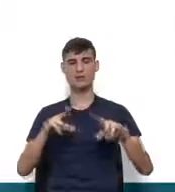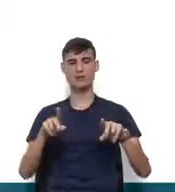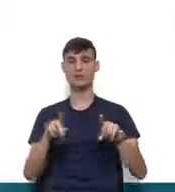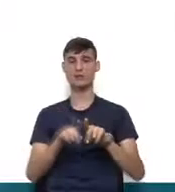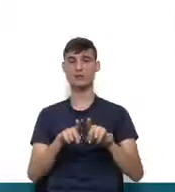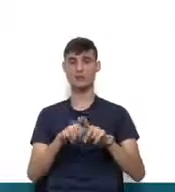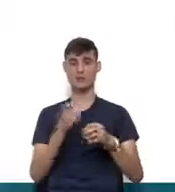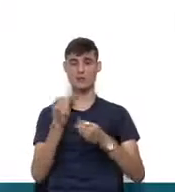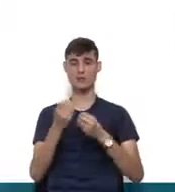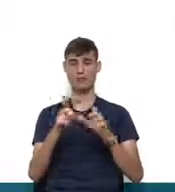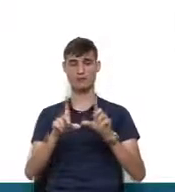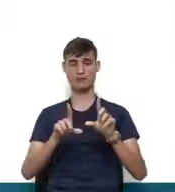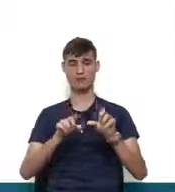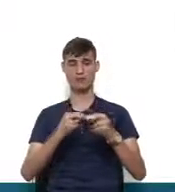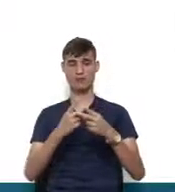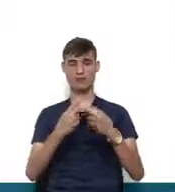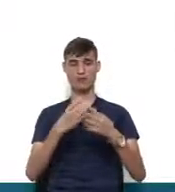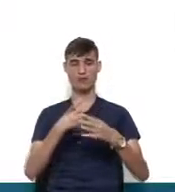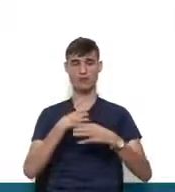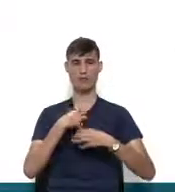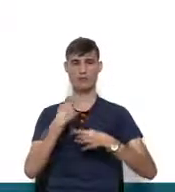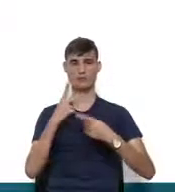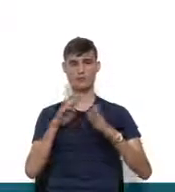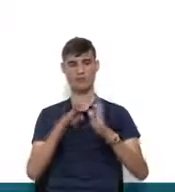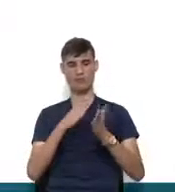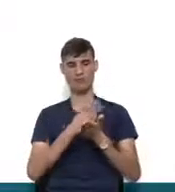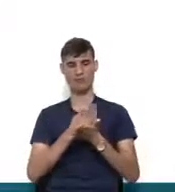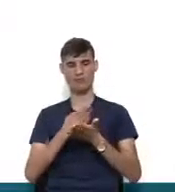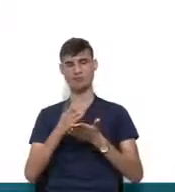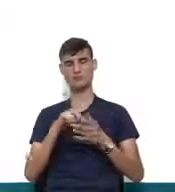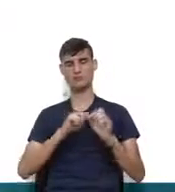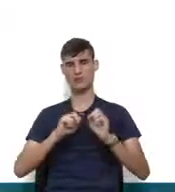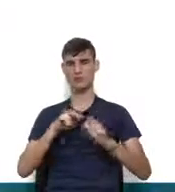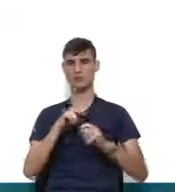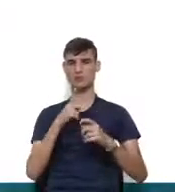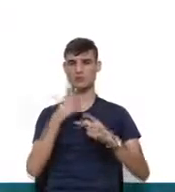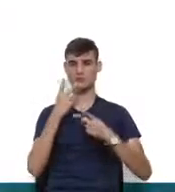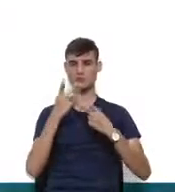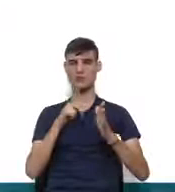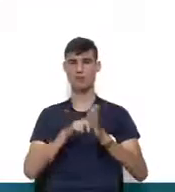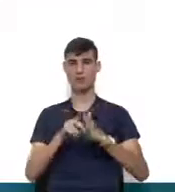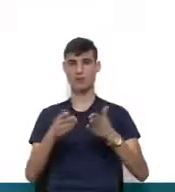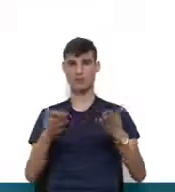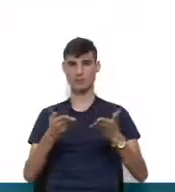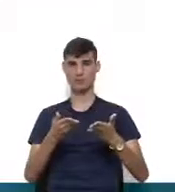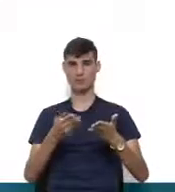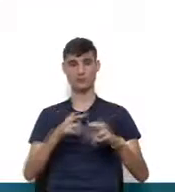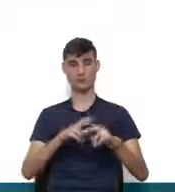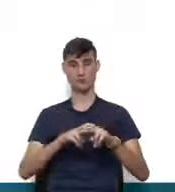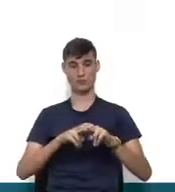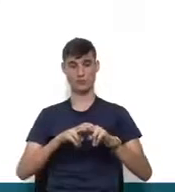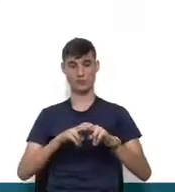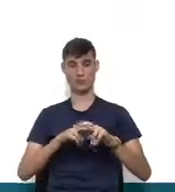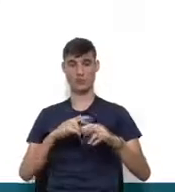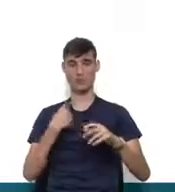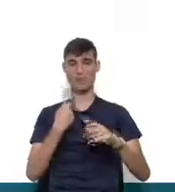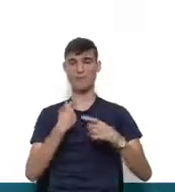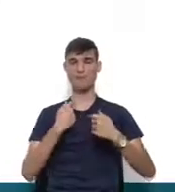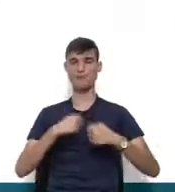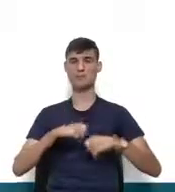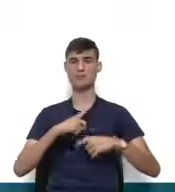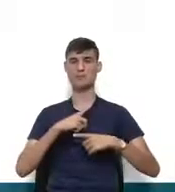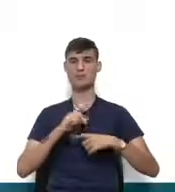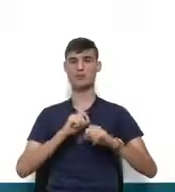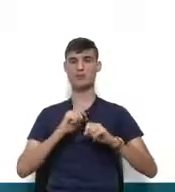como determinar os coeficientes dessa série, que foi o que eu acabei de perguntar. Então, para isso, nós